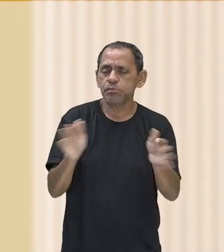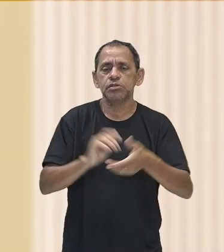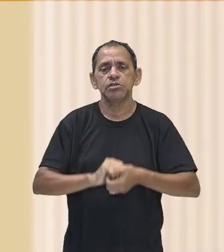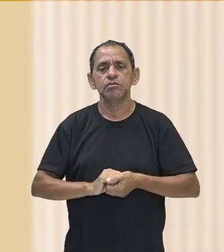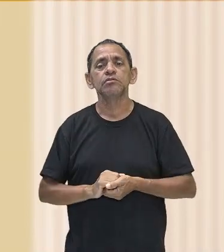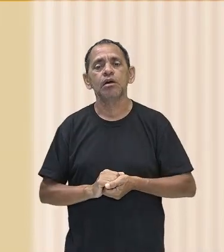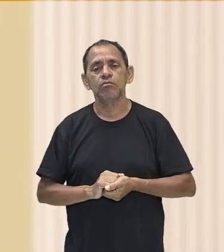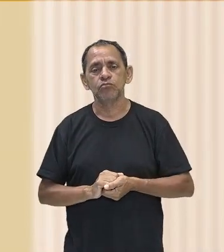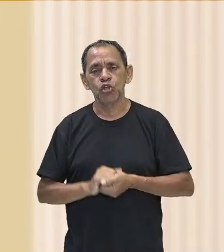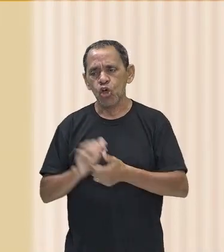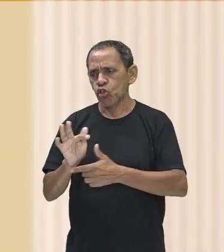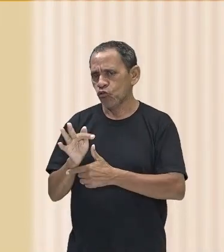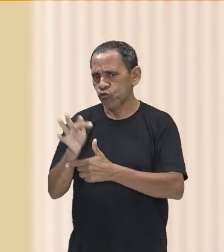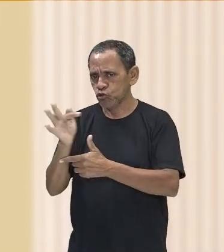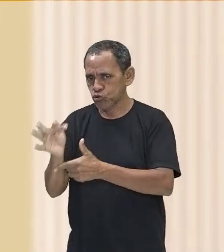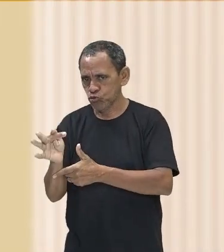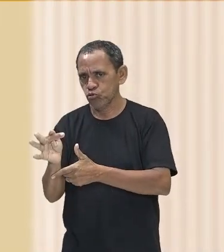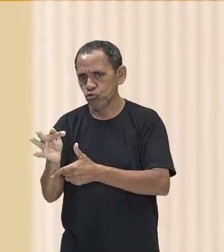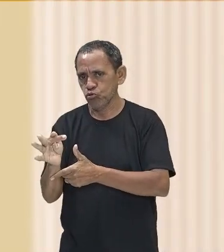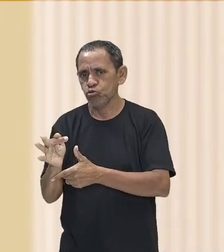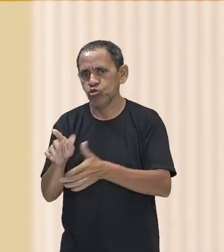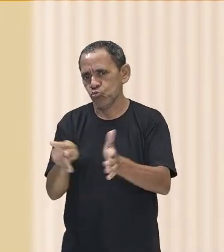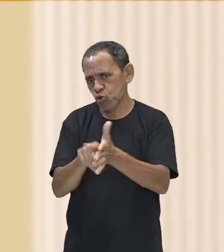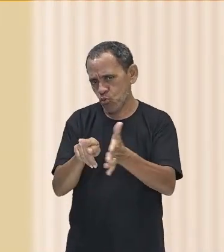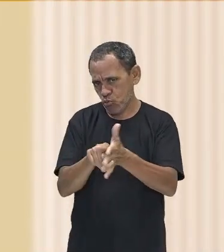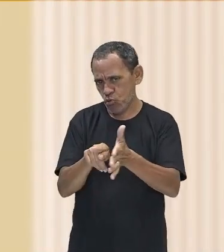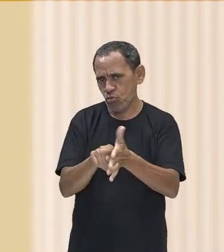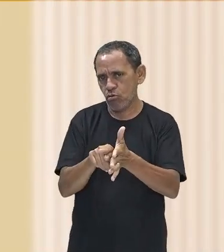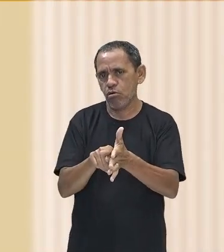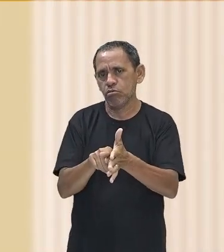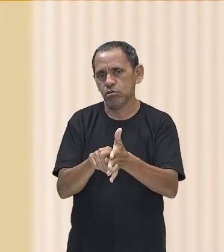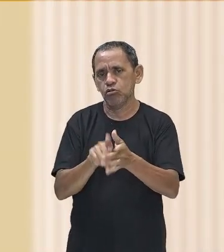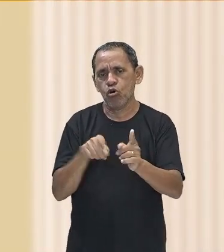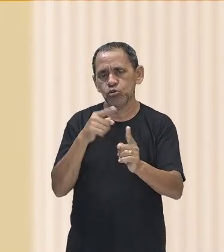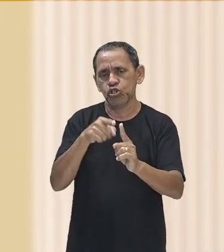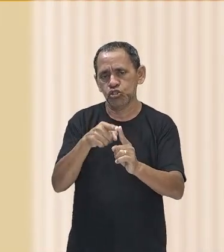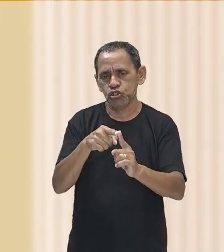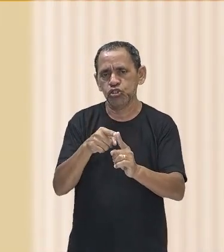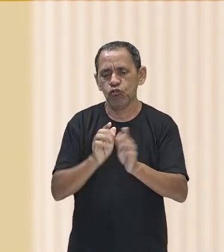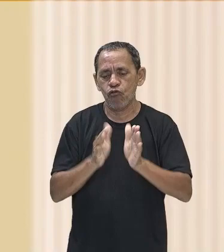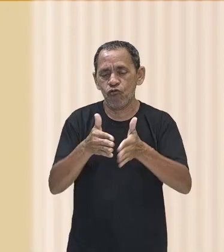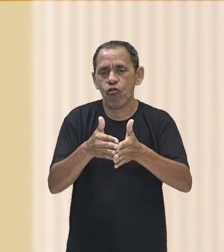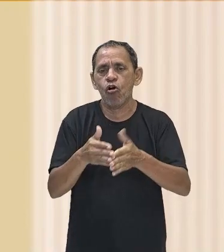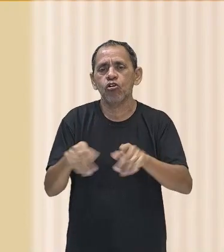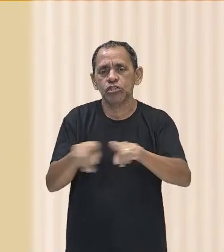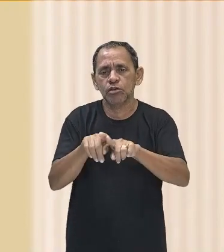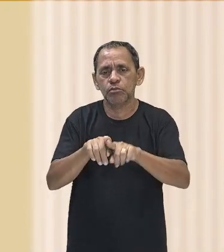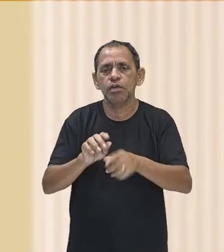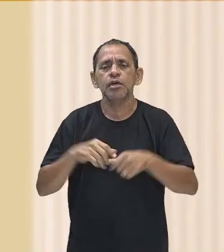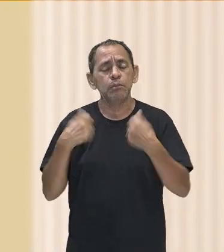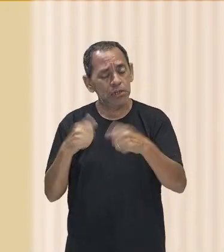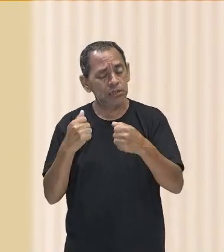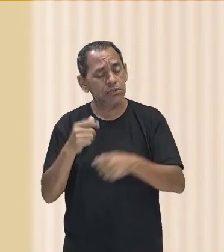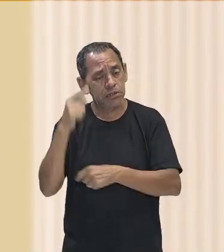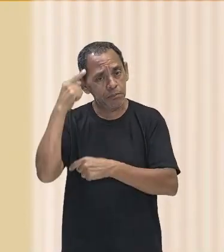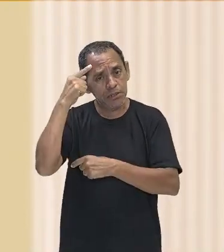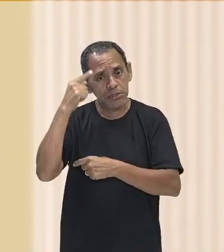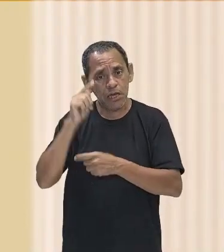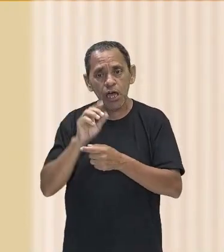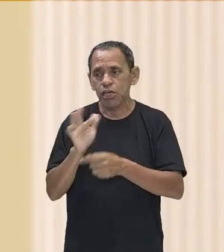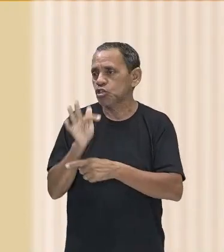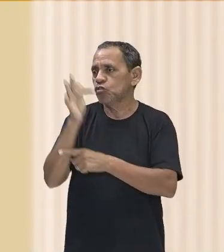é esse, tá bom? Então é preciso pensar sobre o assunto para que a gente não se frustre, né, e não